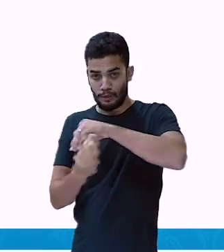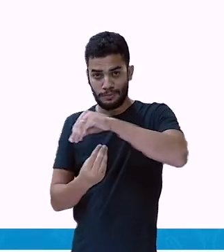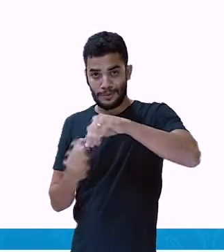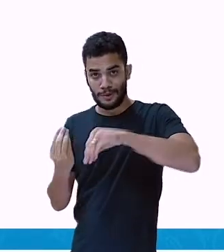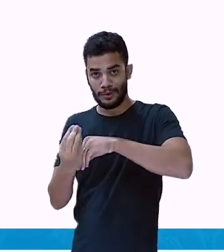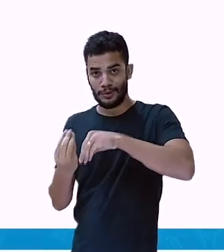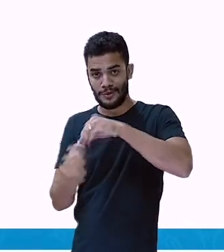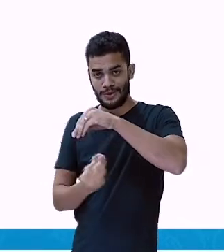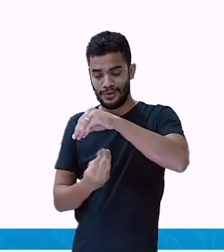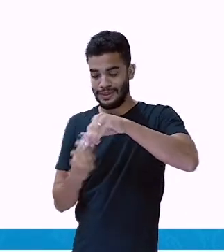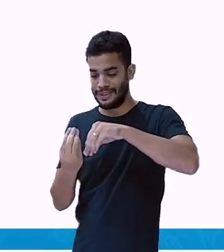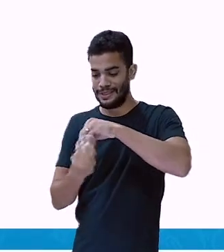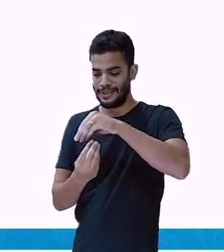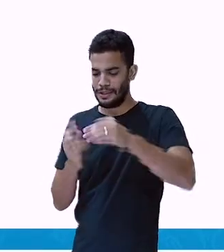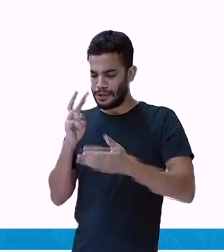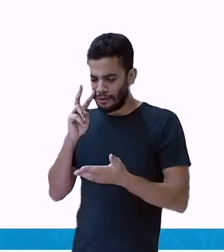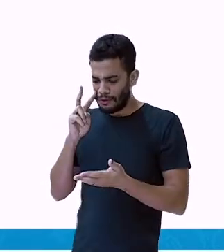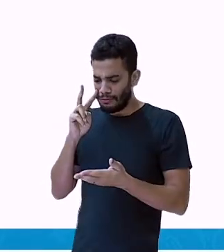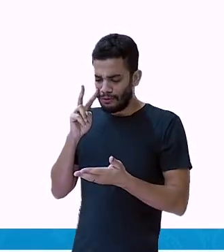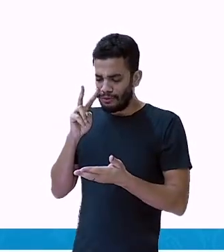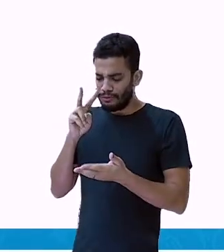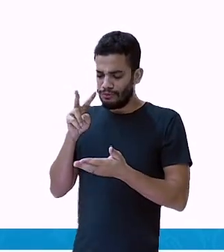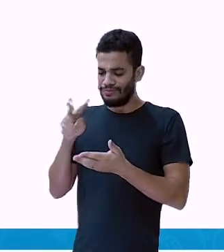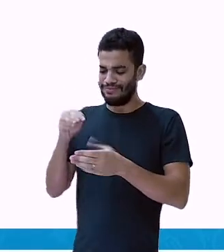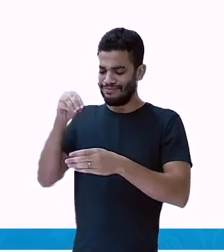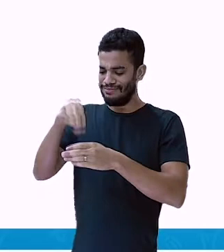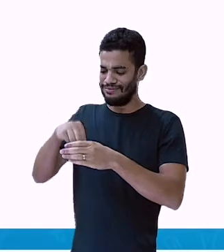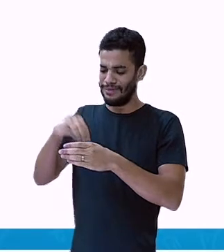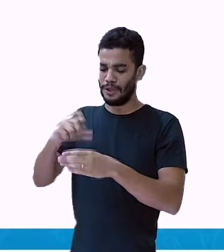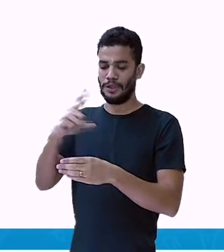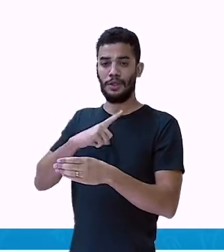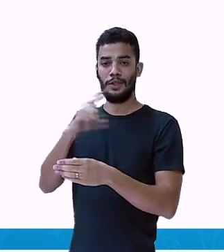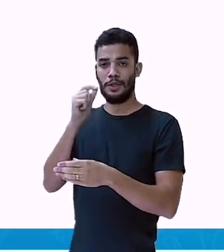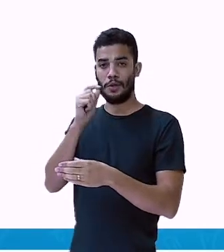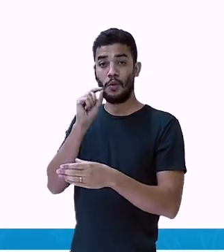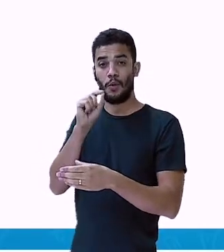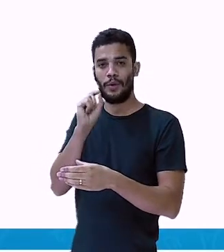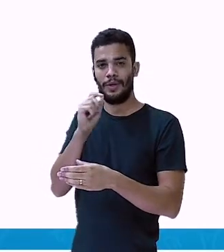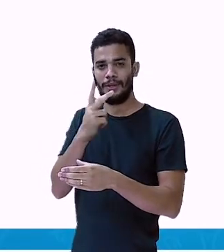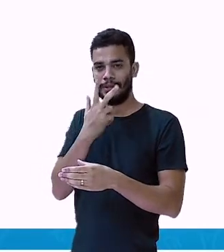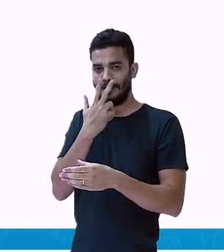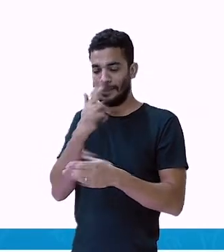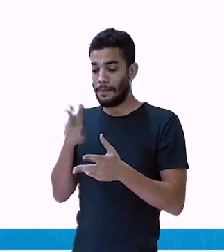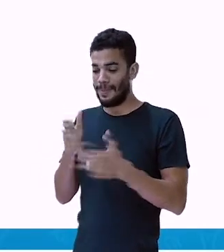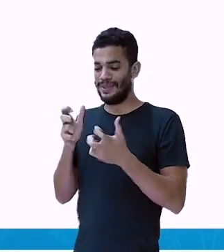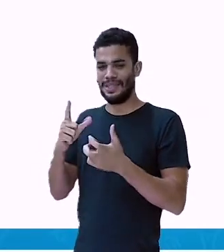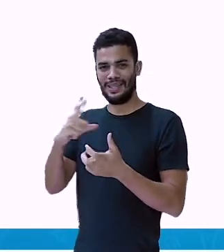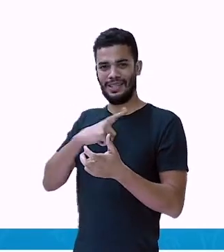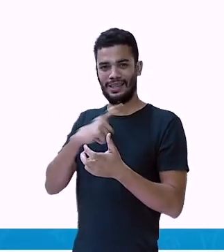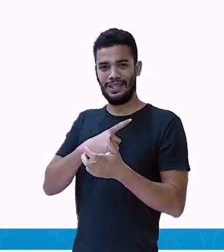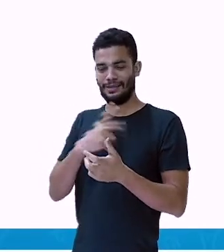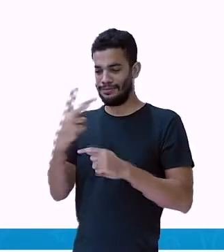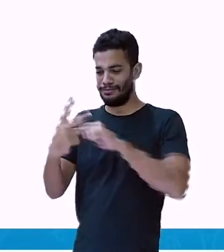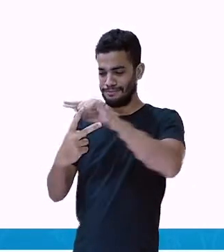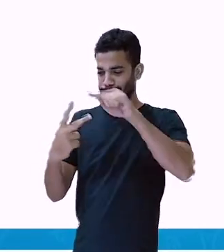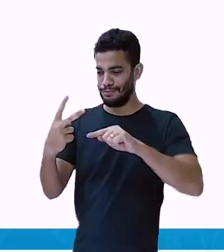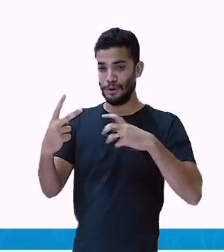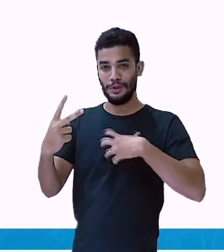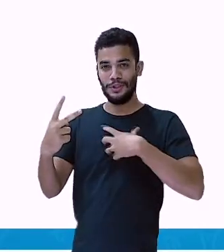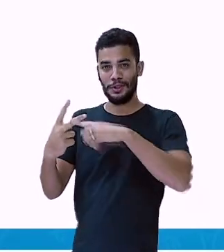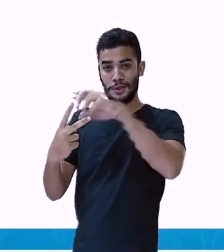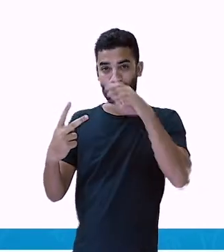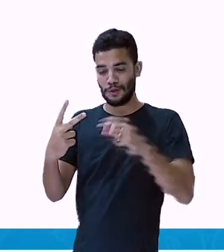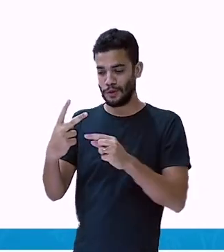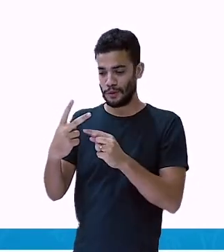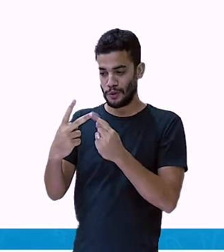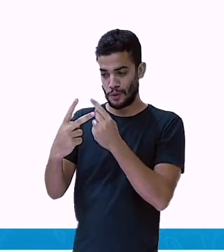apresenta superfície de separação. Ela não tem um único aspecto